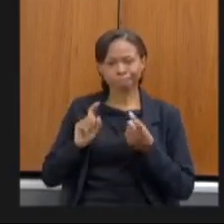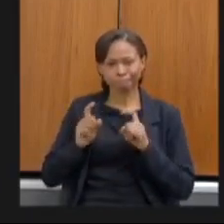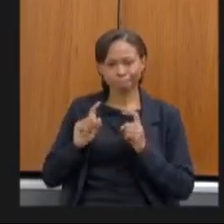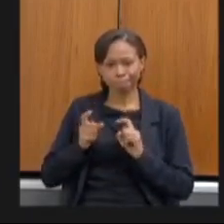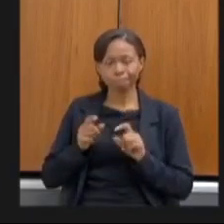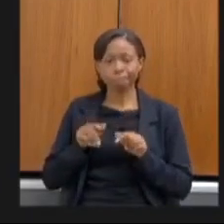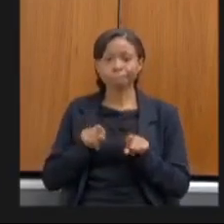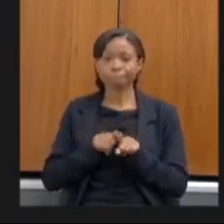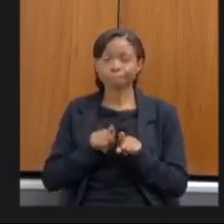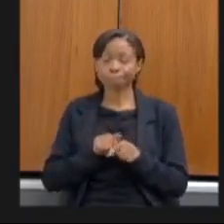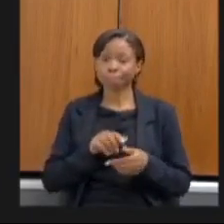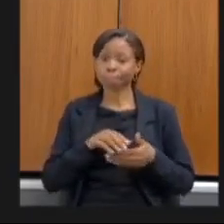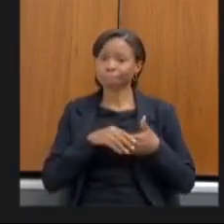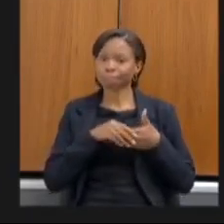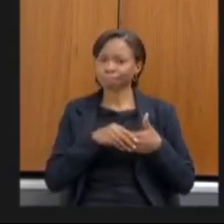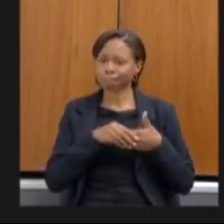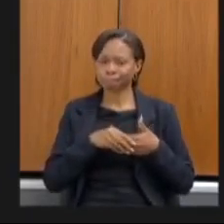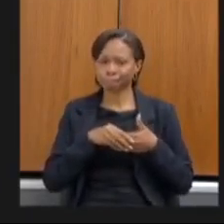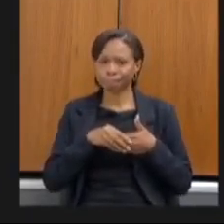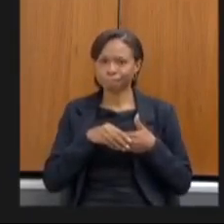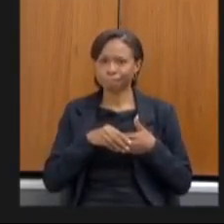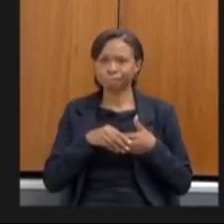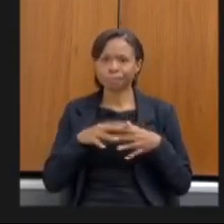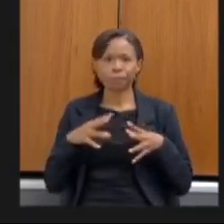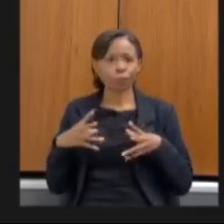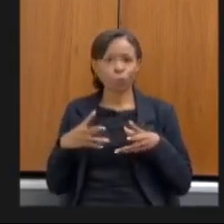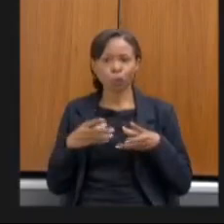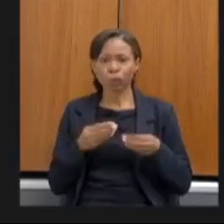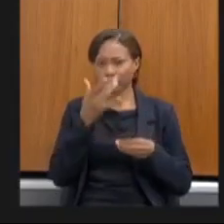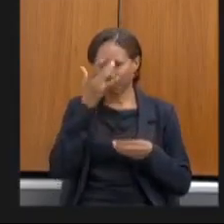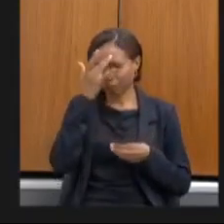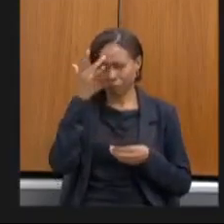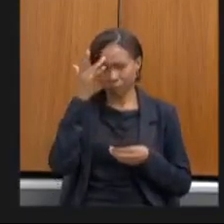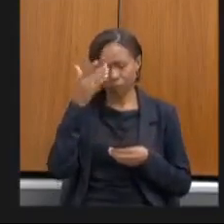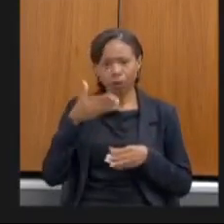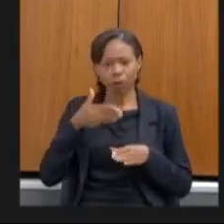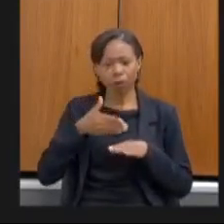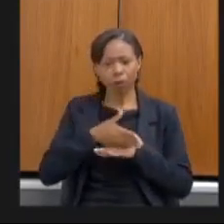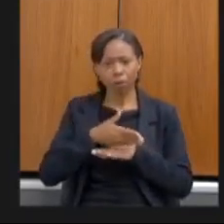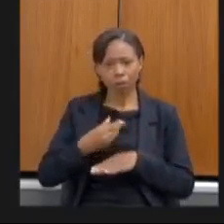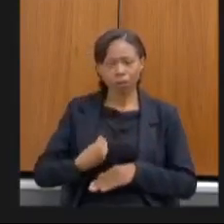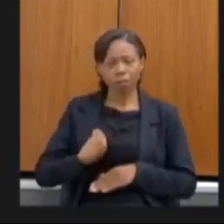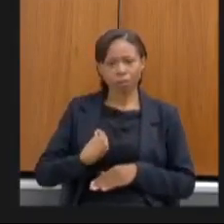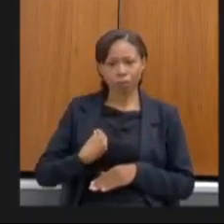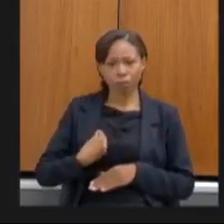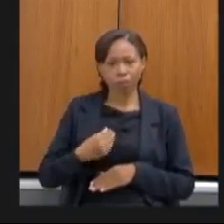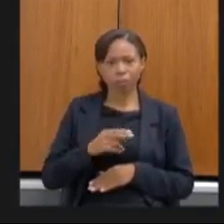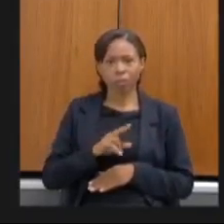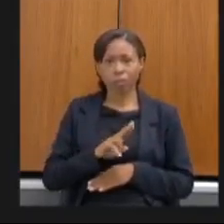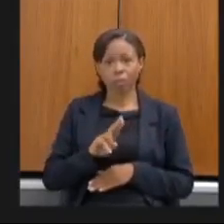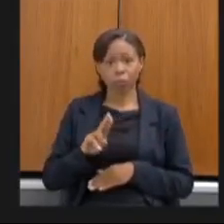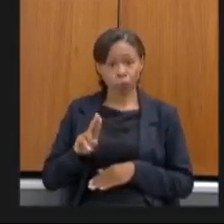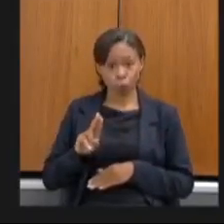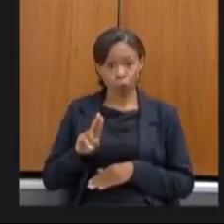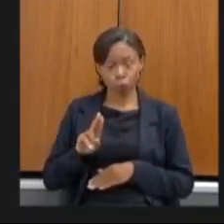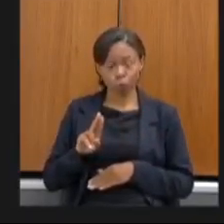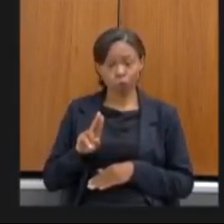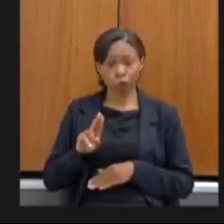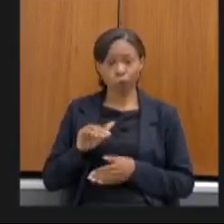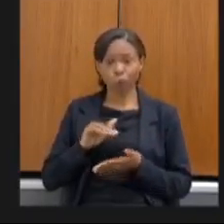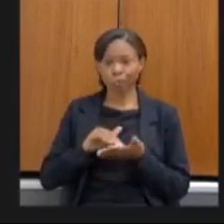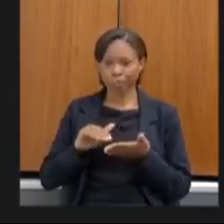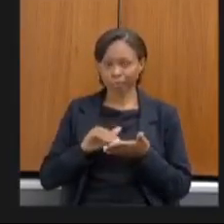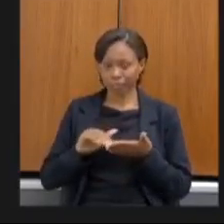gostaria de cumprimentar todos os participantes né assim nome do nosso secretário Fernando